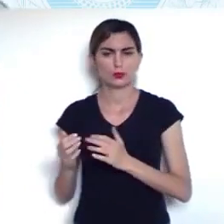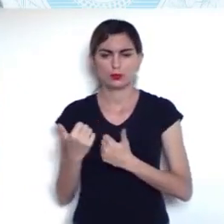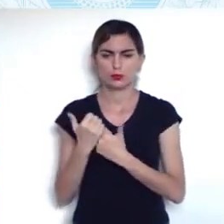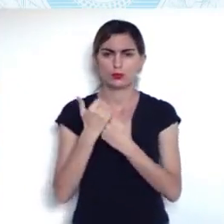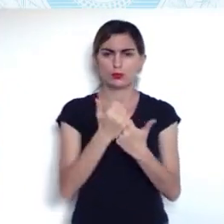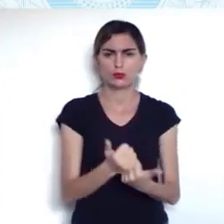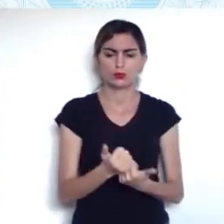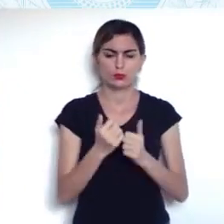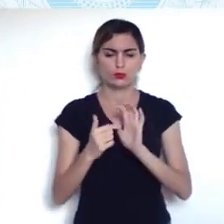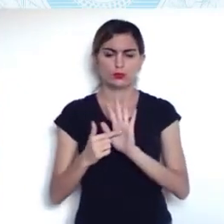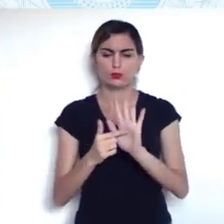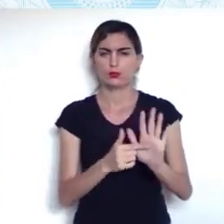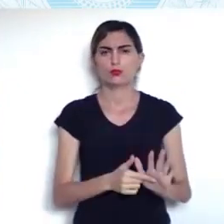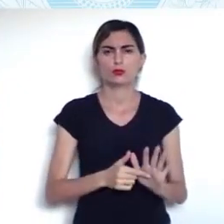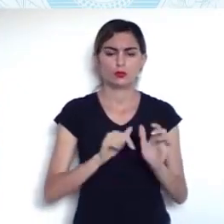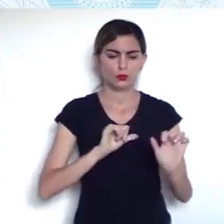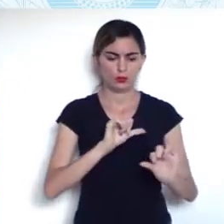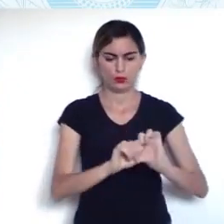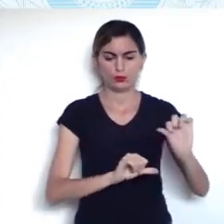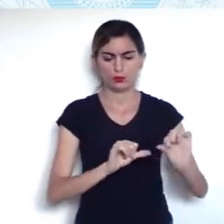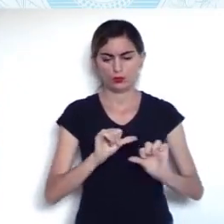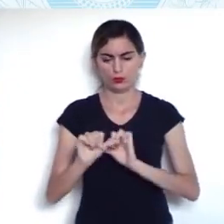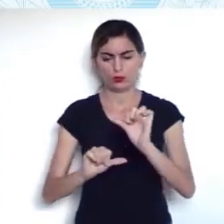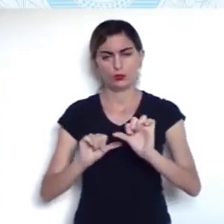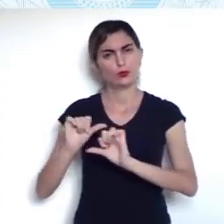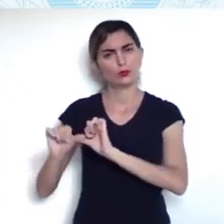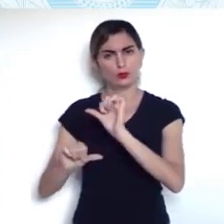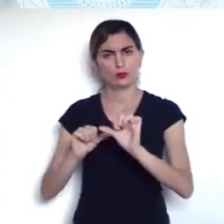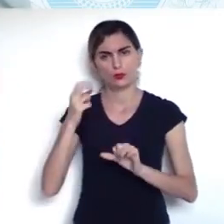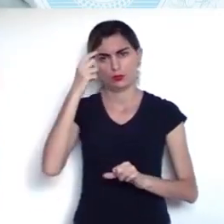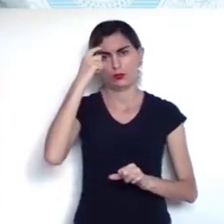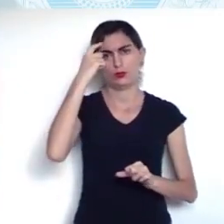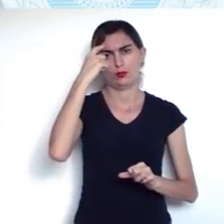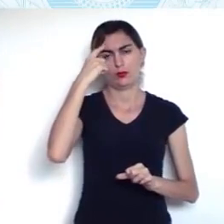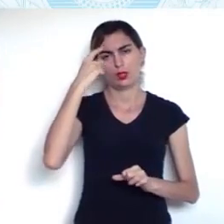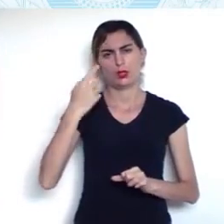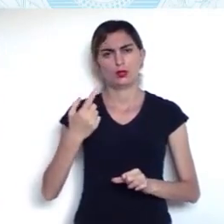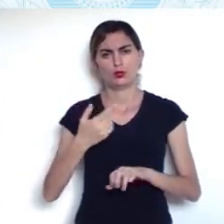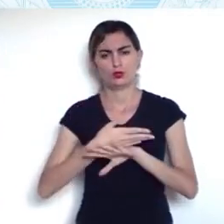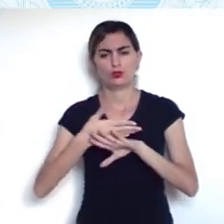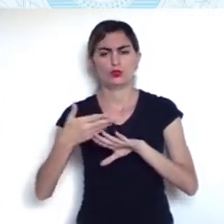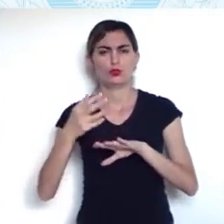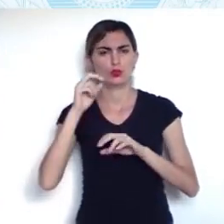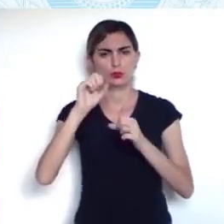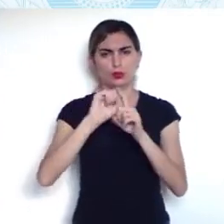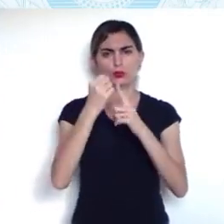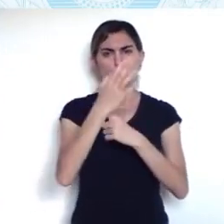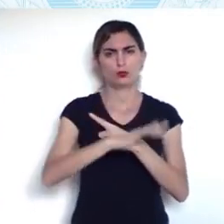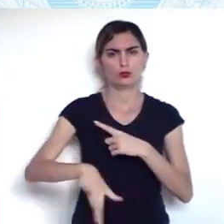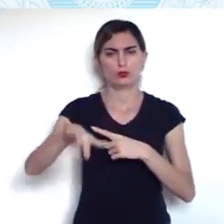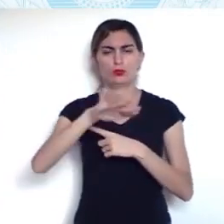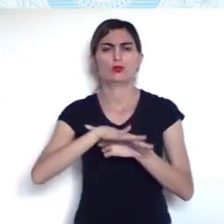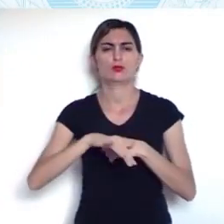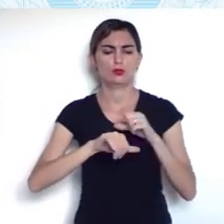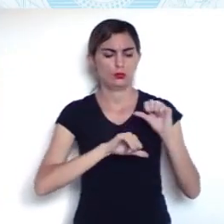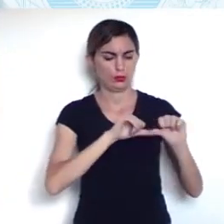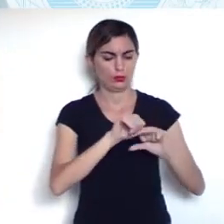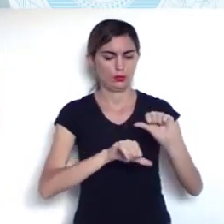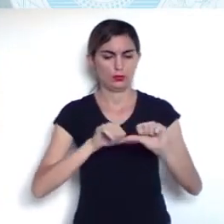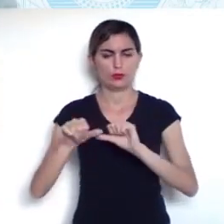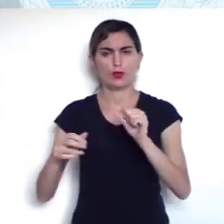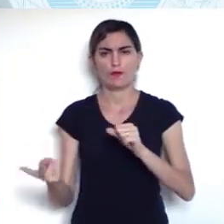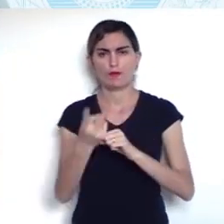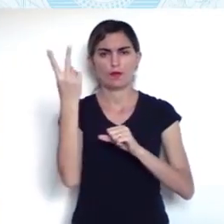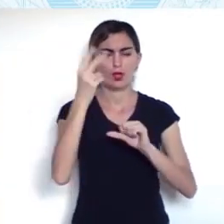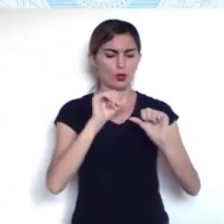ela representa uma mudança de mentalidade na sociedade europeia. Uma